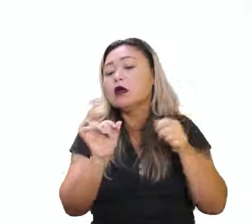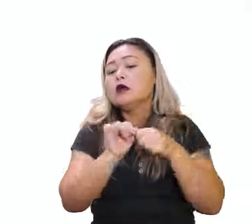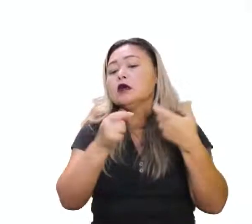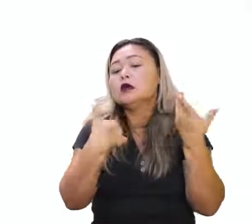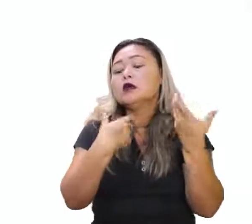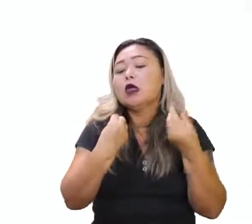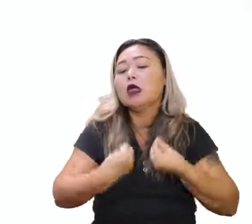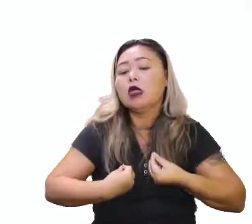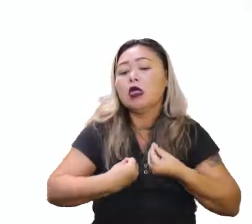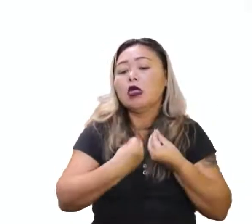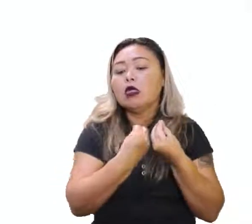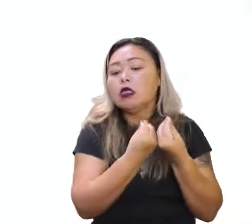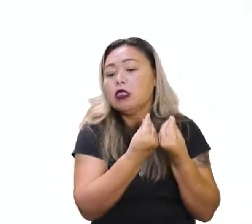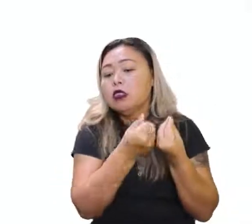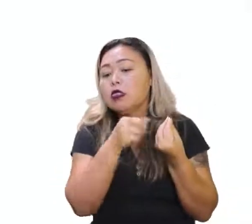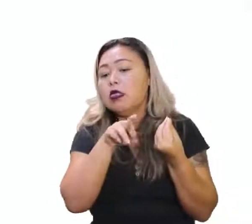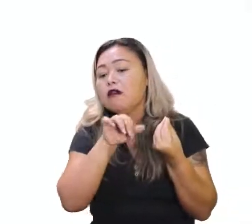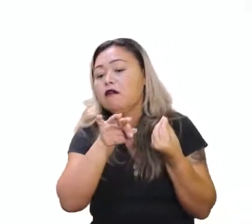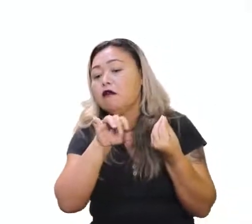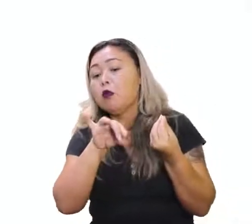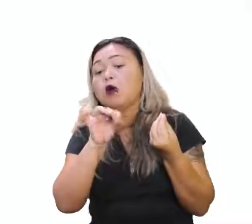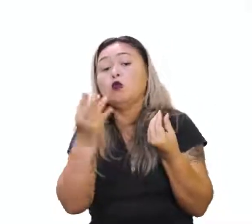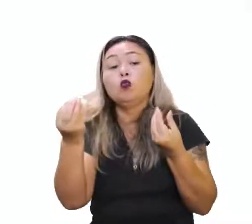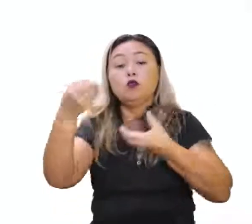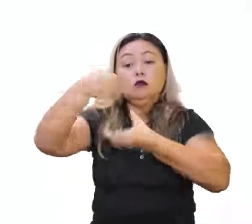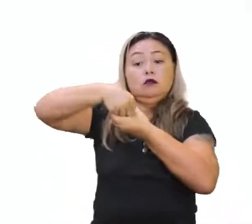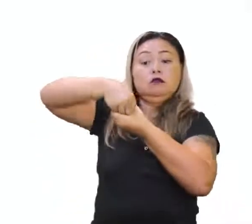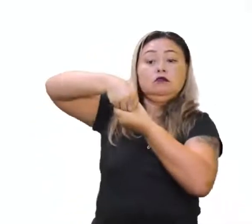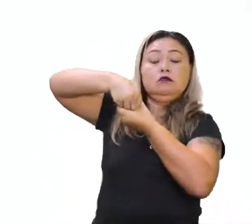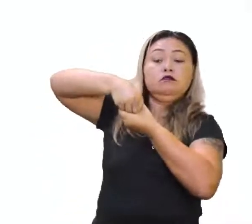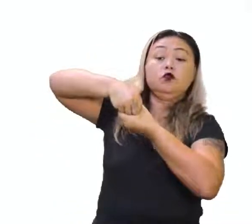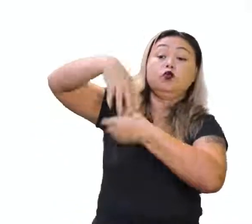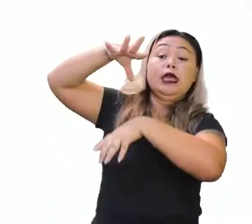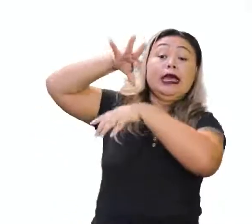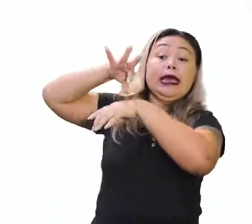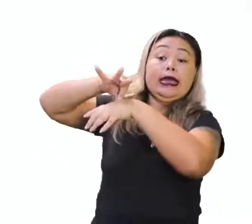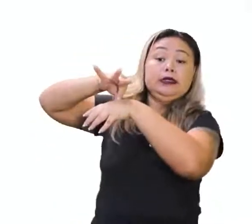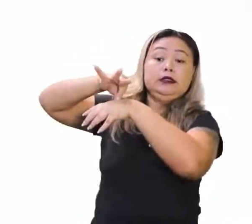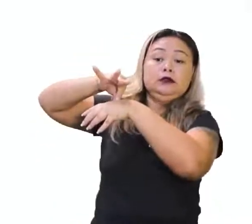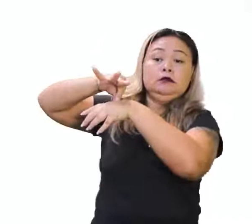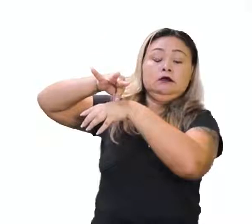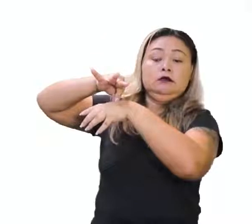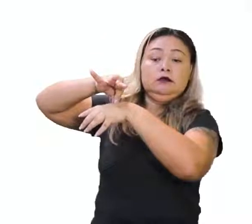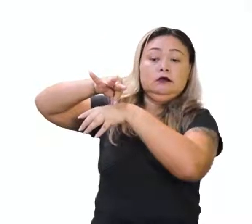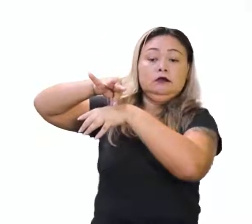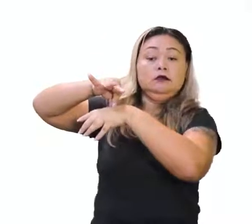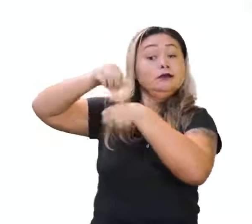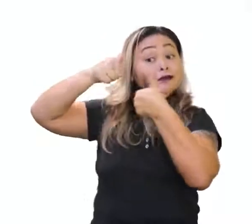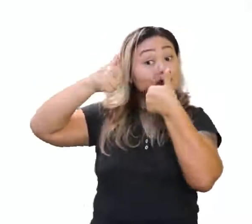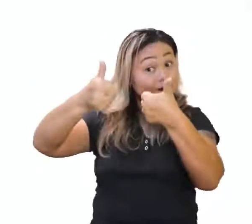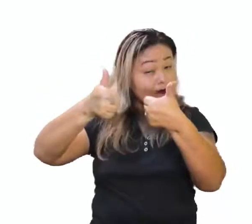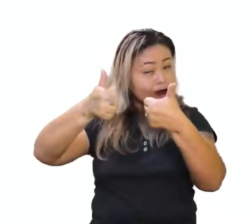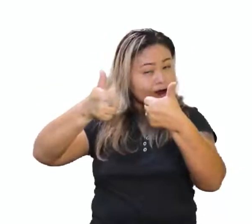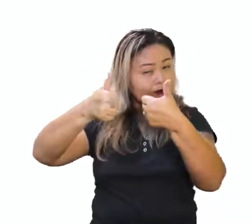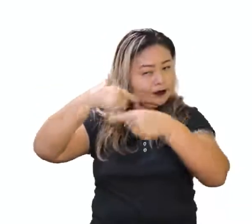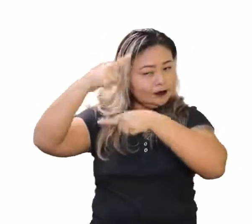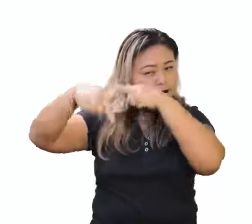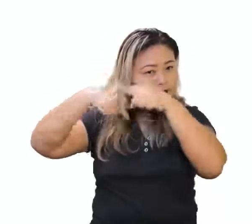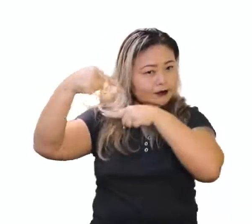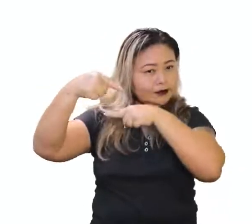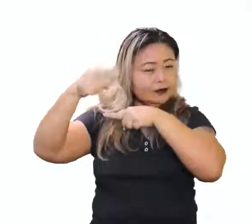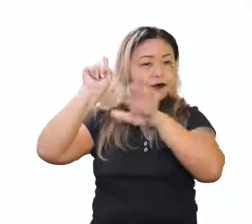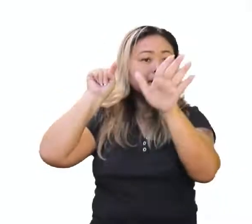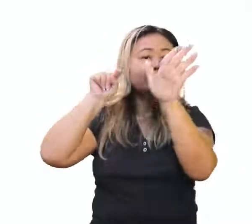eu fizer defumado, entra tudo aqui em carne, tá bom? Tudo bem. Vamos então para a